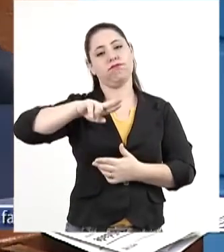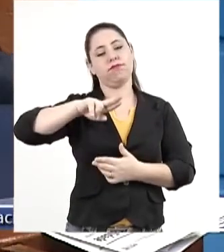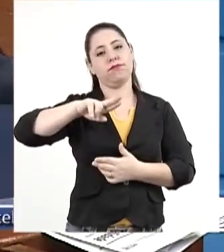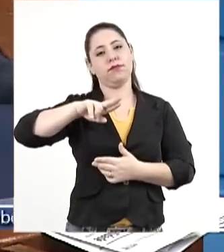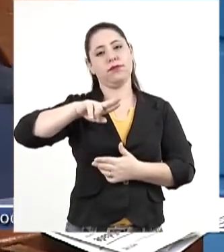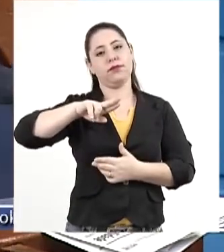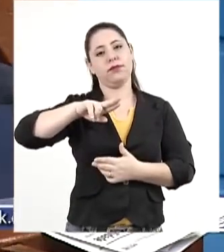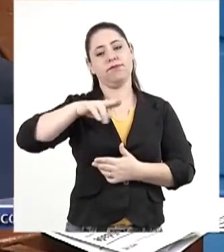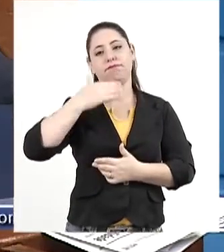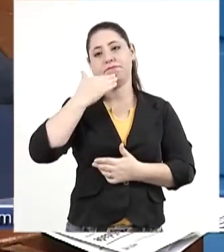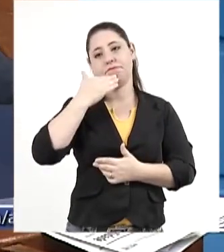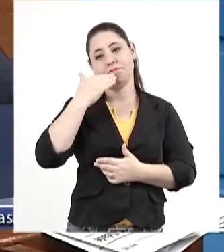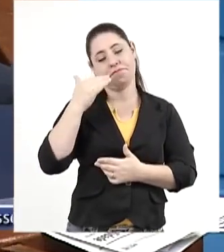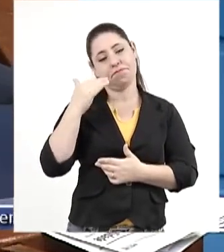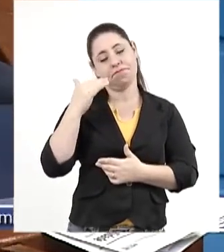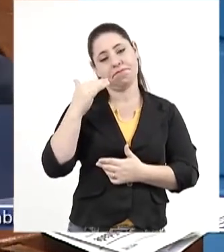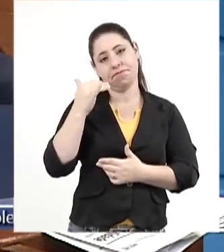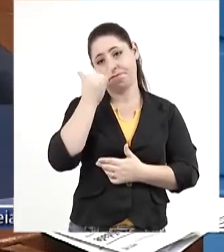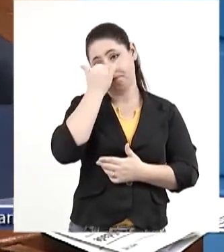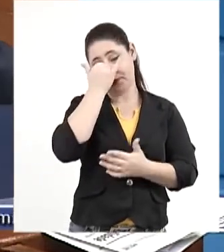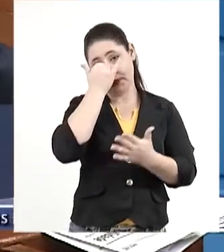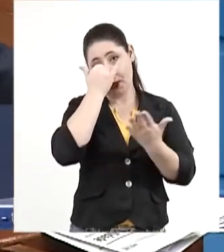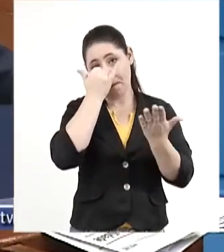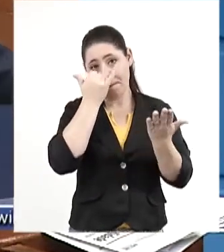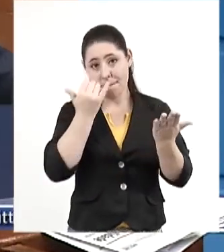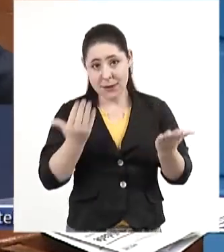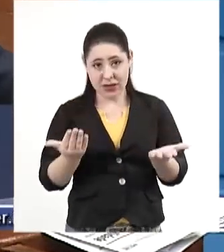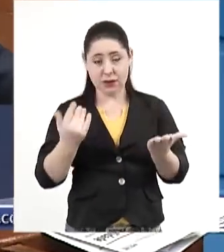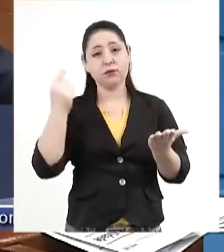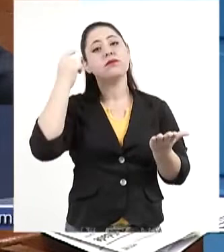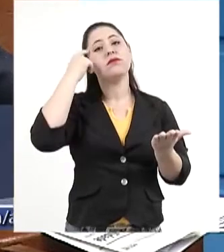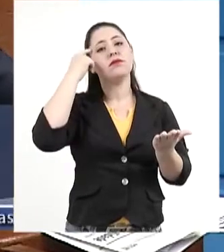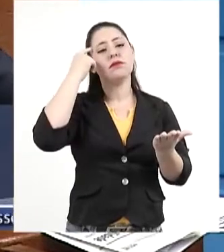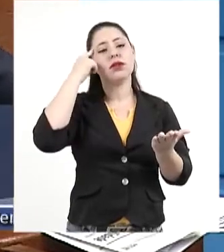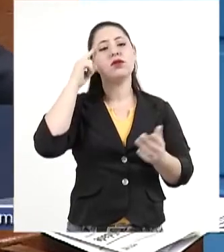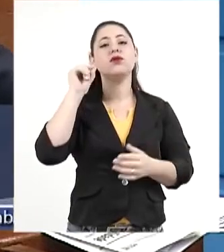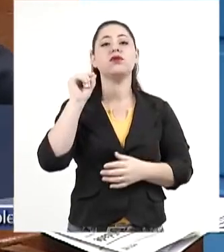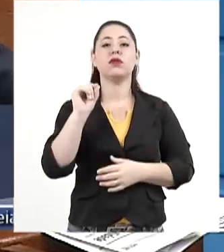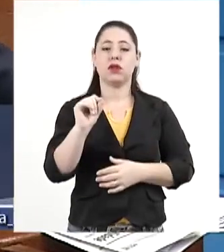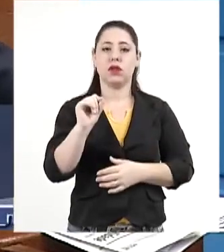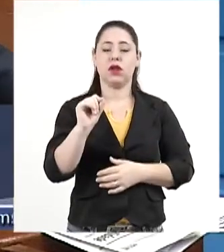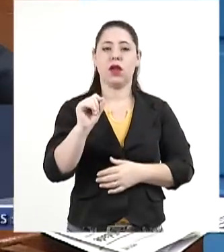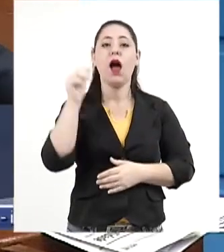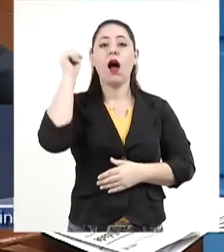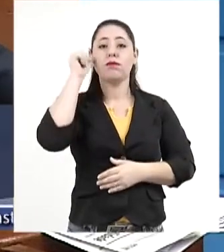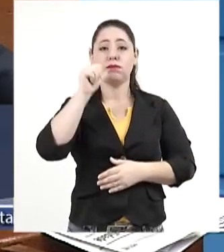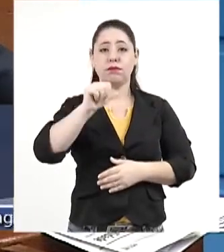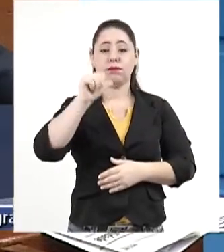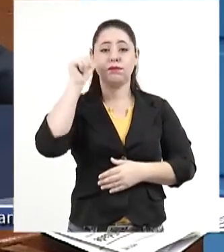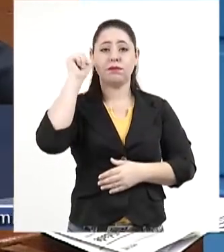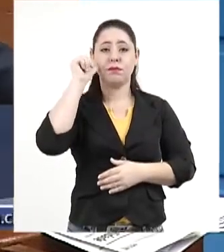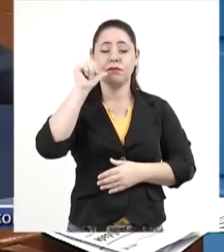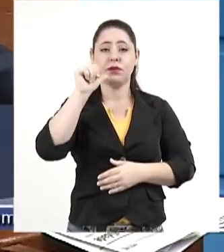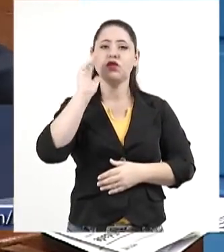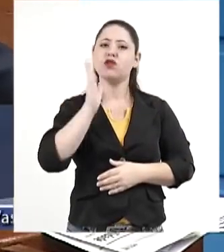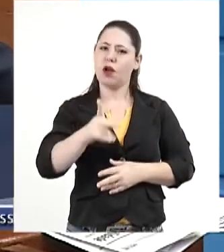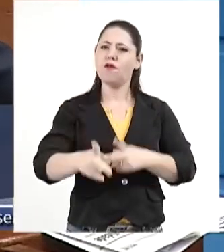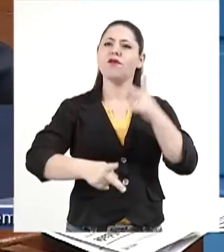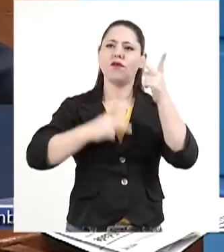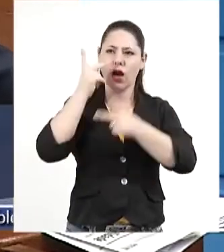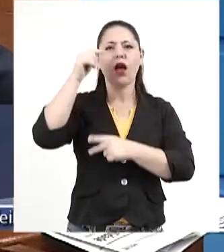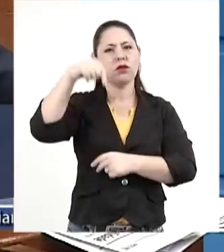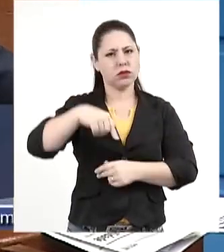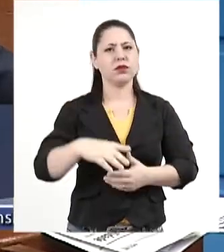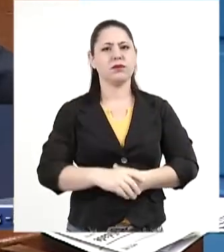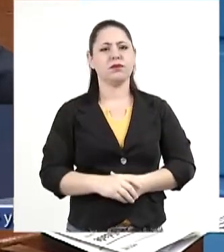A gente lamenta isso, mas eu penso que as mulheres, elas já falaram